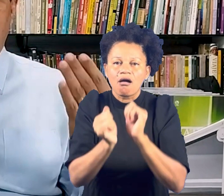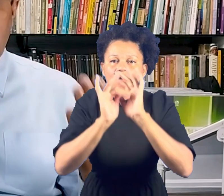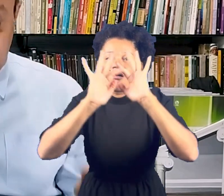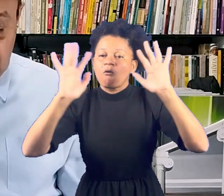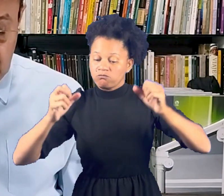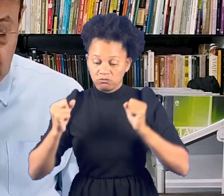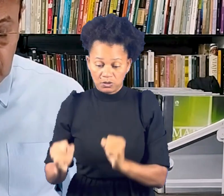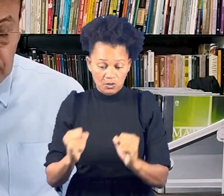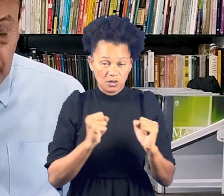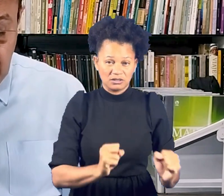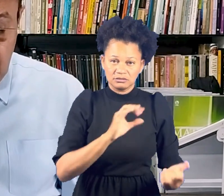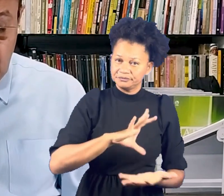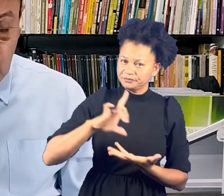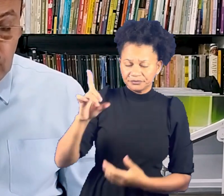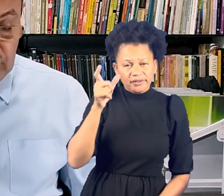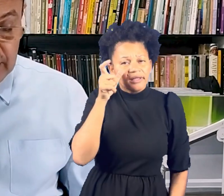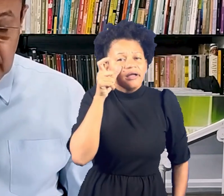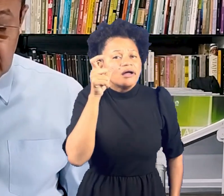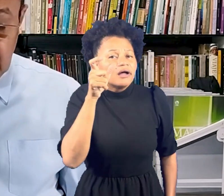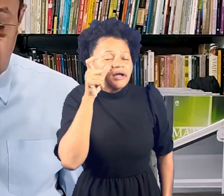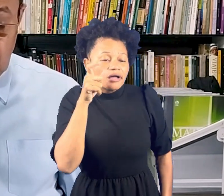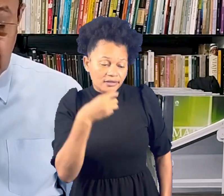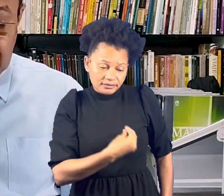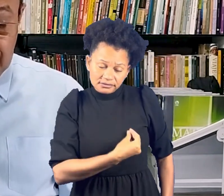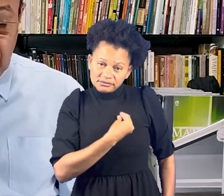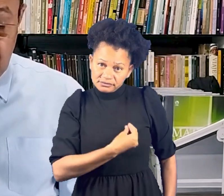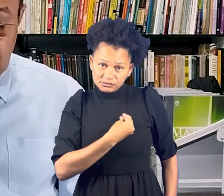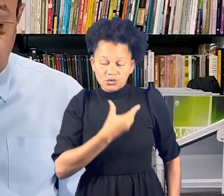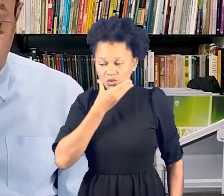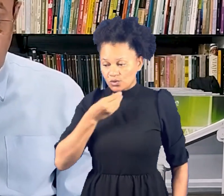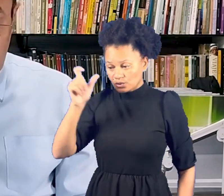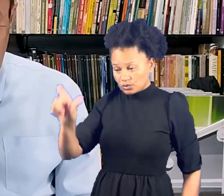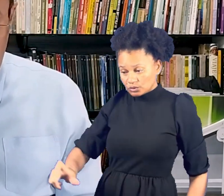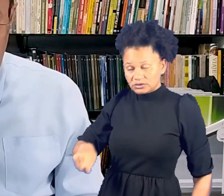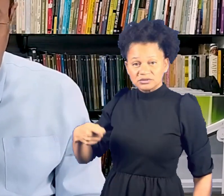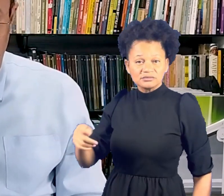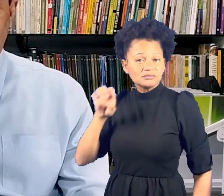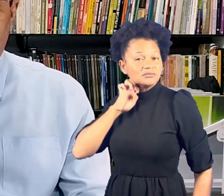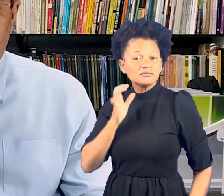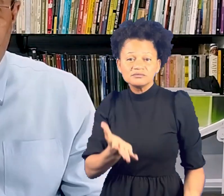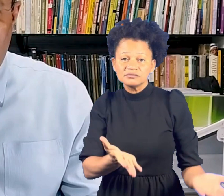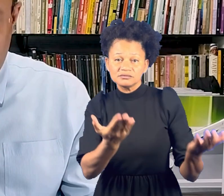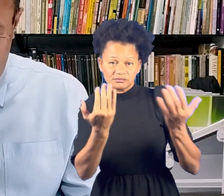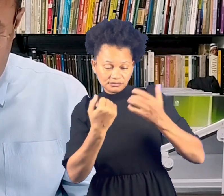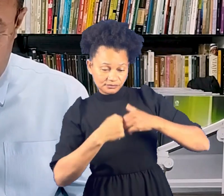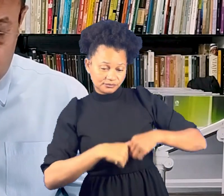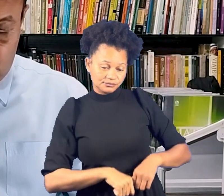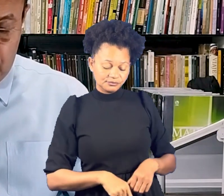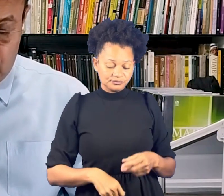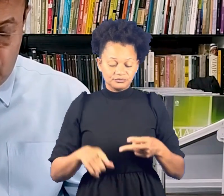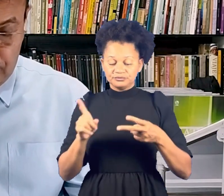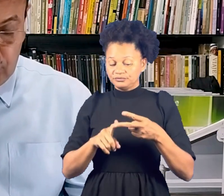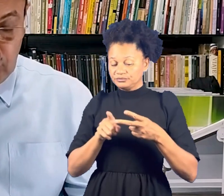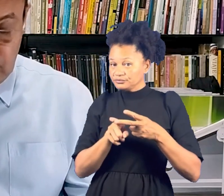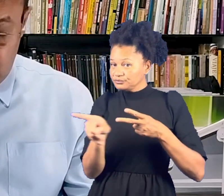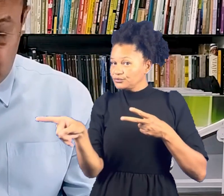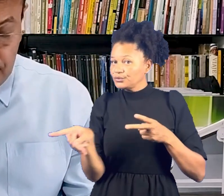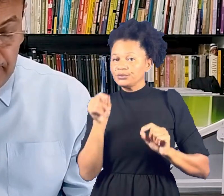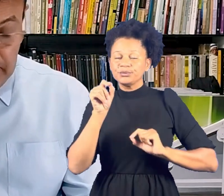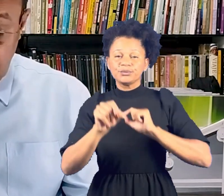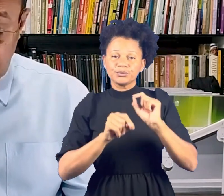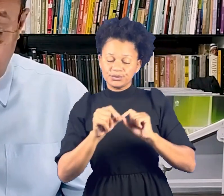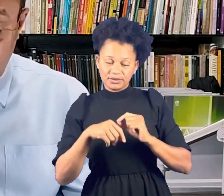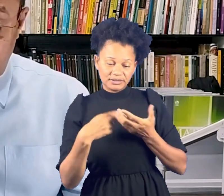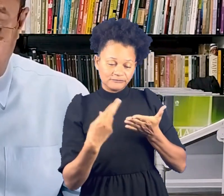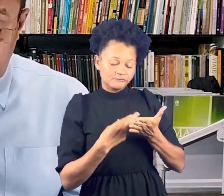deste poder de Deus, é muito interessante na vida de Estevão. Vamos ver o tópico 2 e subtópico